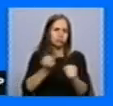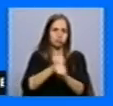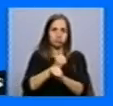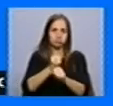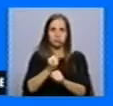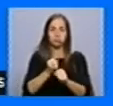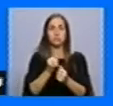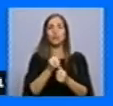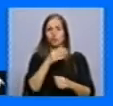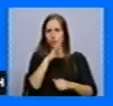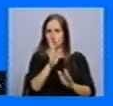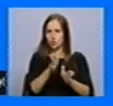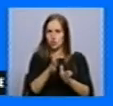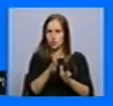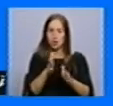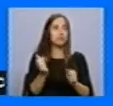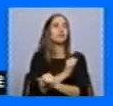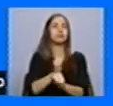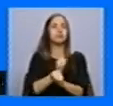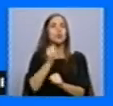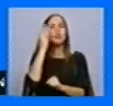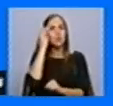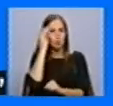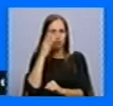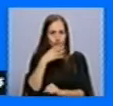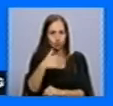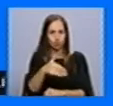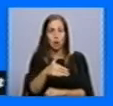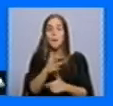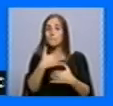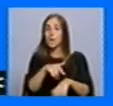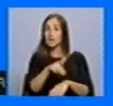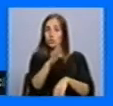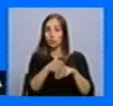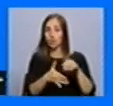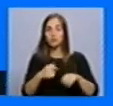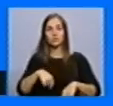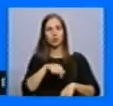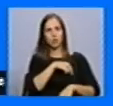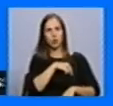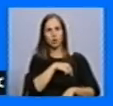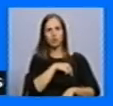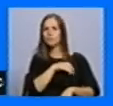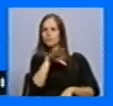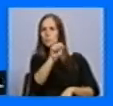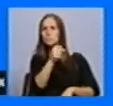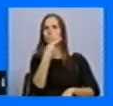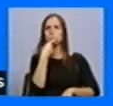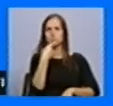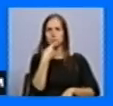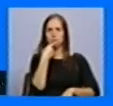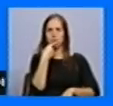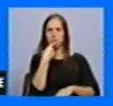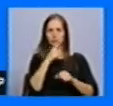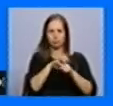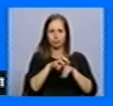qual foi o valor da magnitude desta explosão termonuclear, mas quando isso acontece, nós conseguimos então detectar uma grande fonte de radiação muito